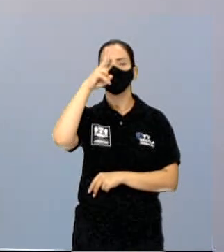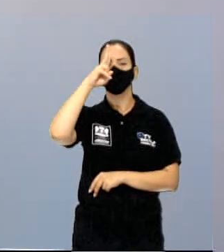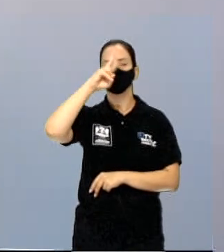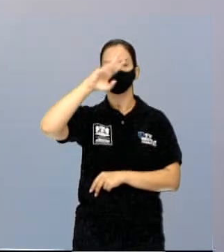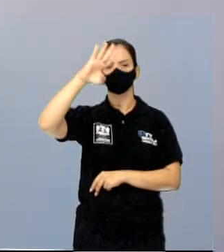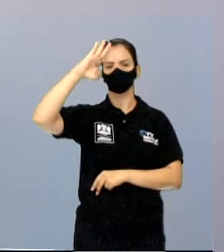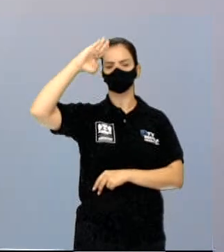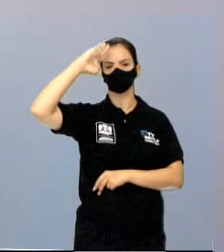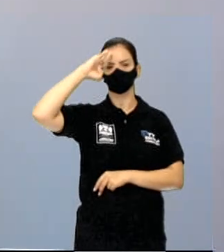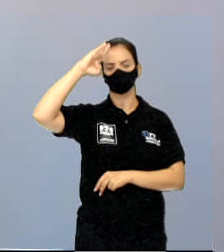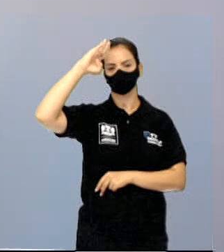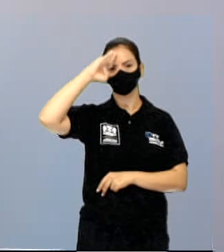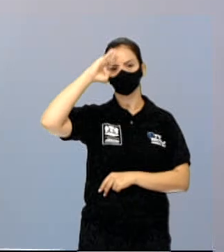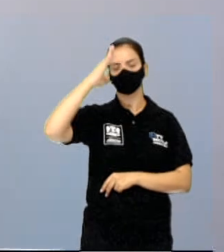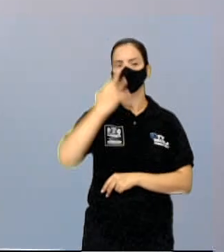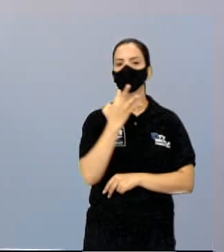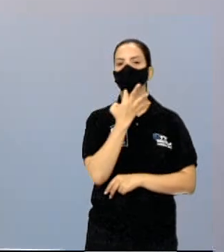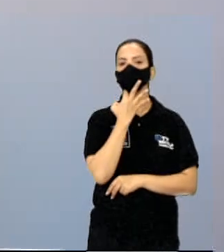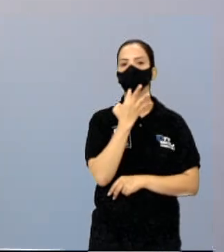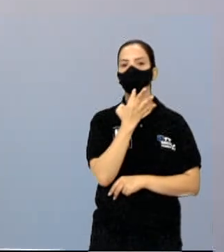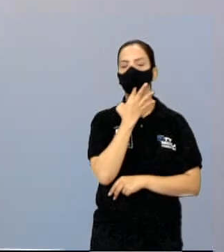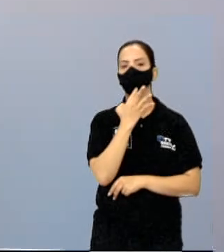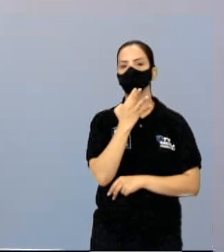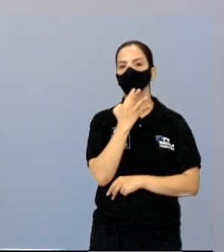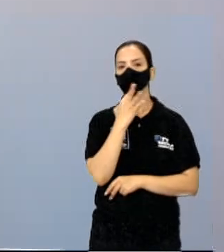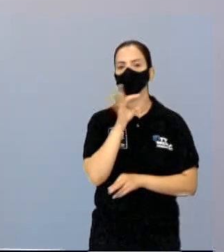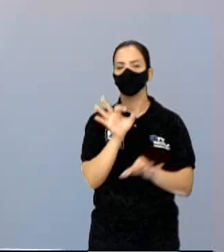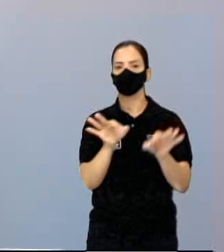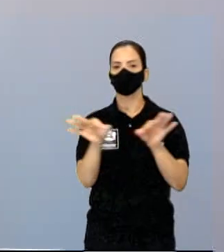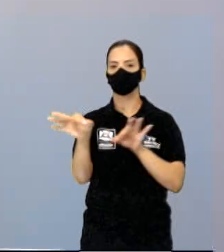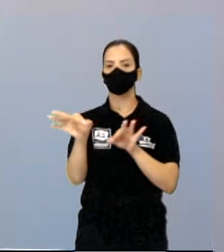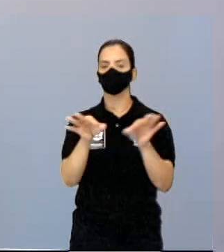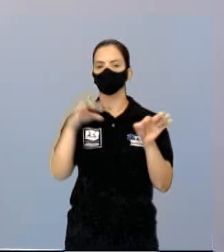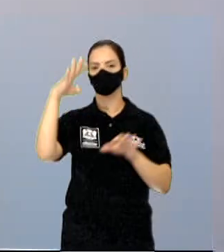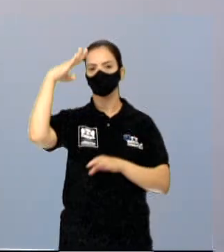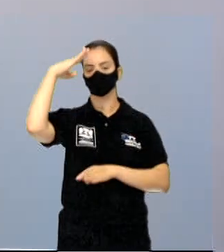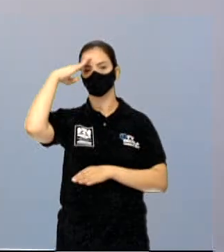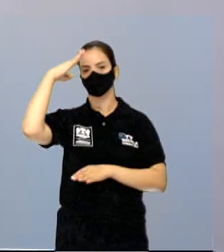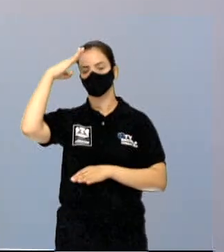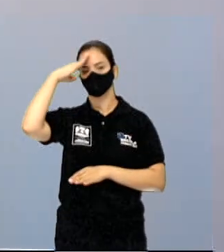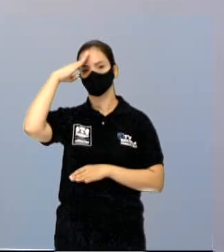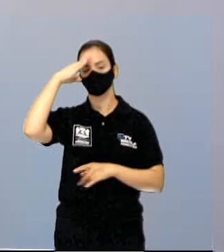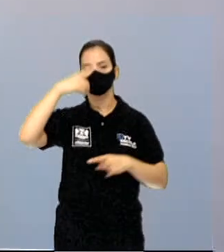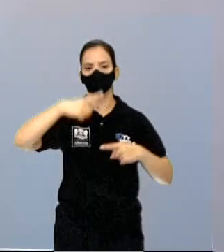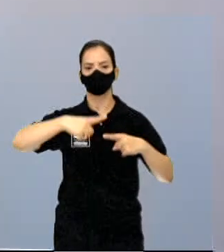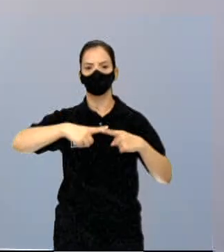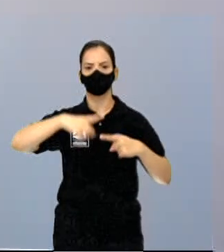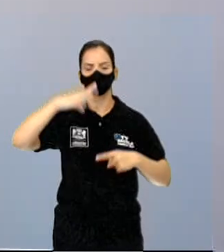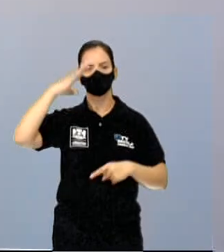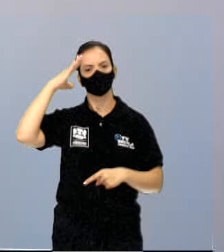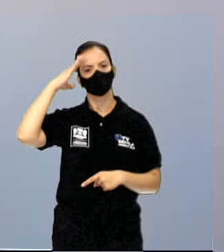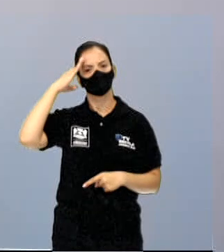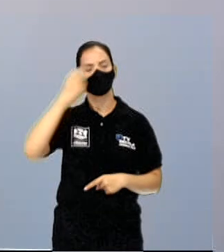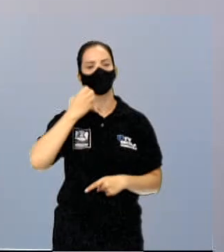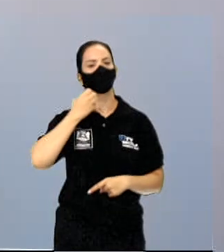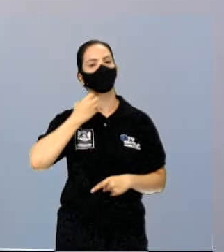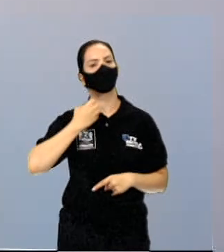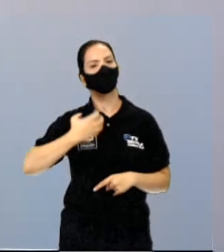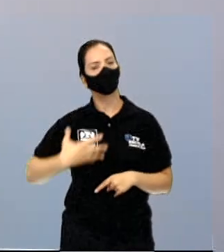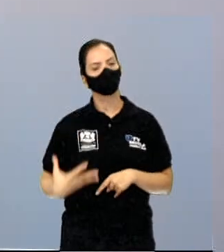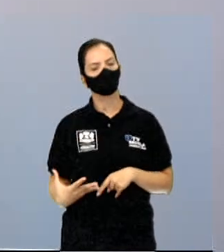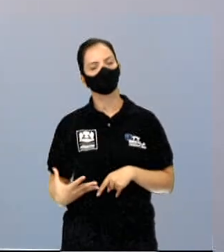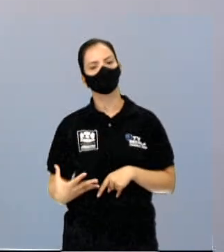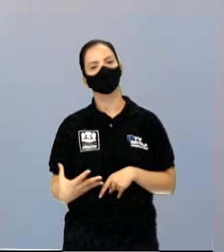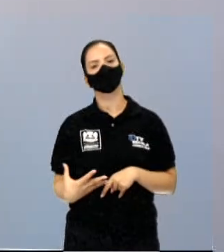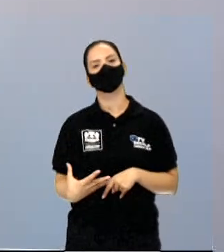militar. Eles eram bastante conhecidos aí pela sua organização militar, porque eles eram, assim, militares muito bons e sempre